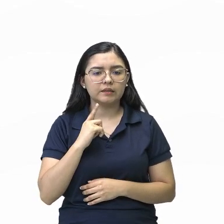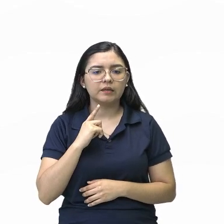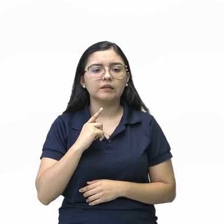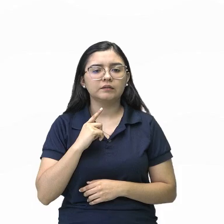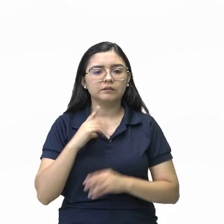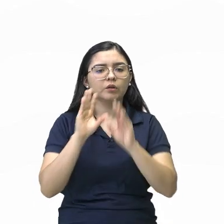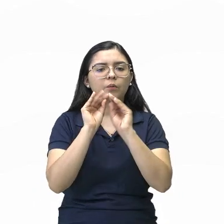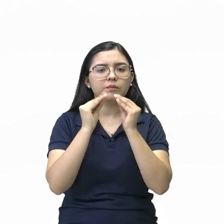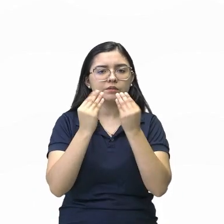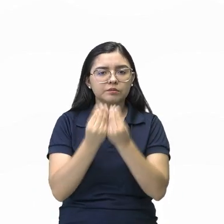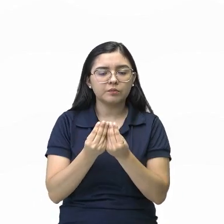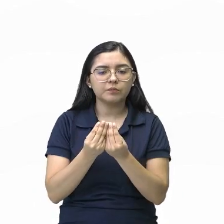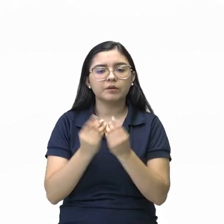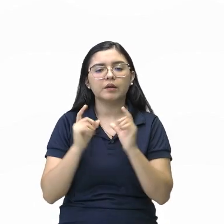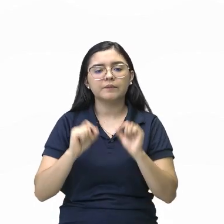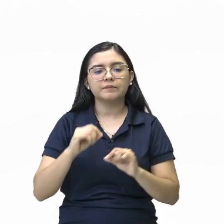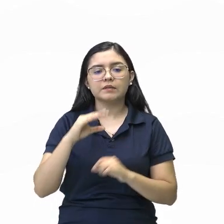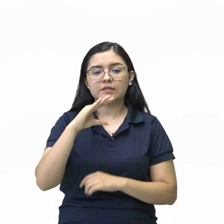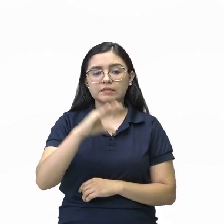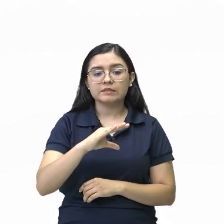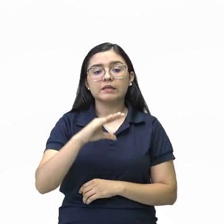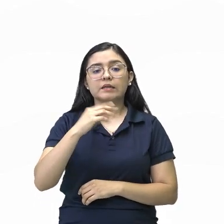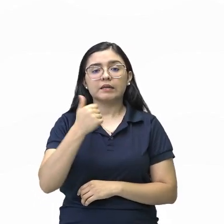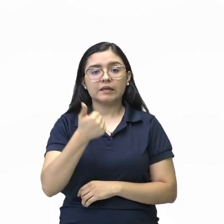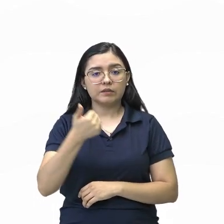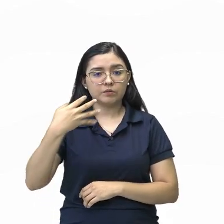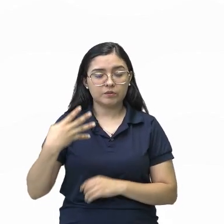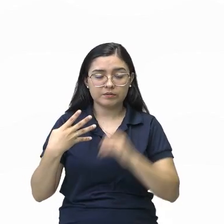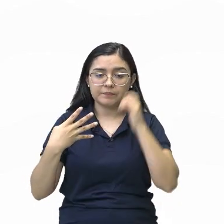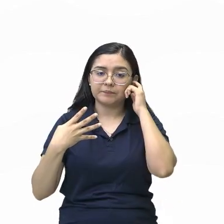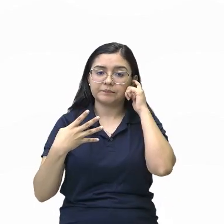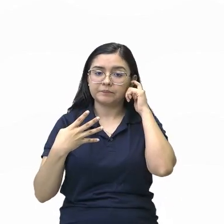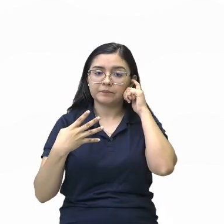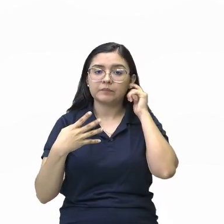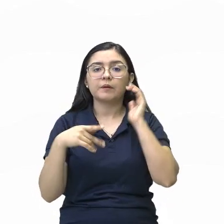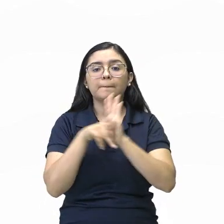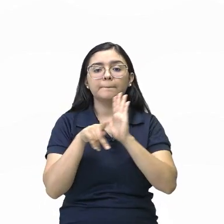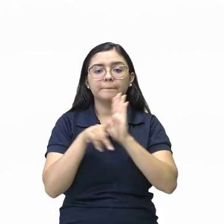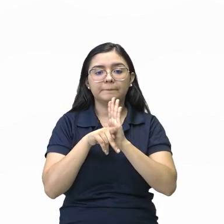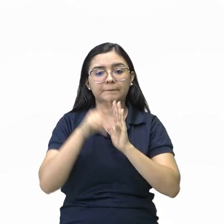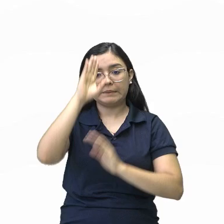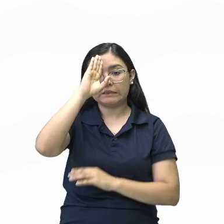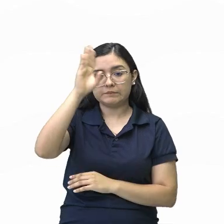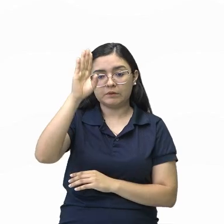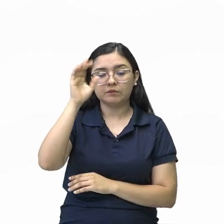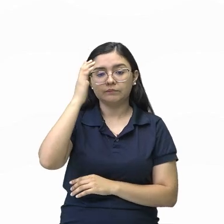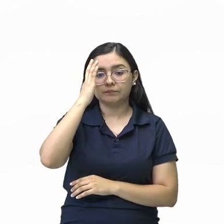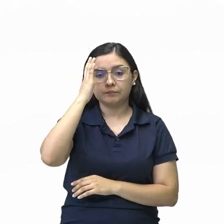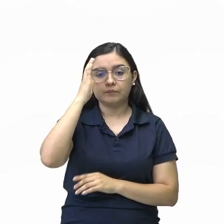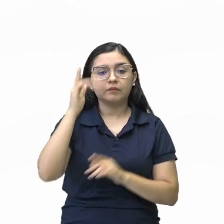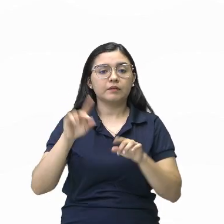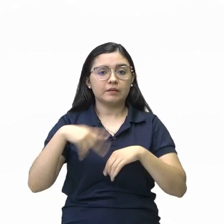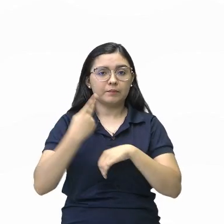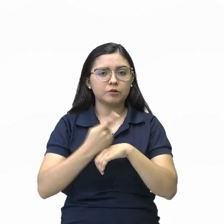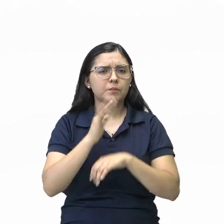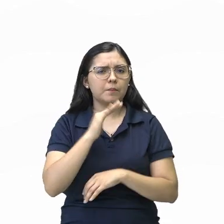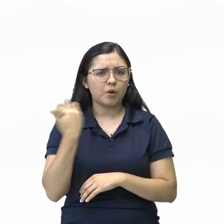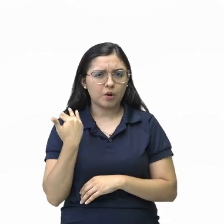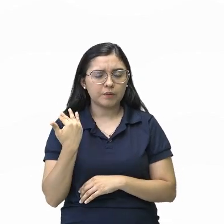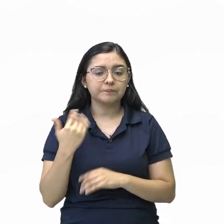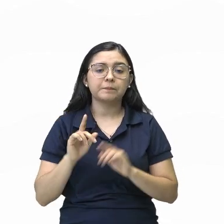aí do componente carbono 14, né, em sua predominância, logo após a